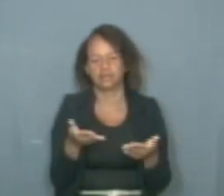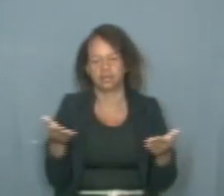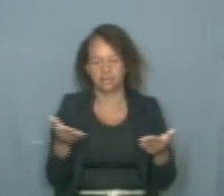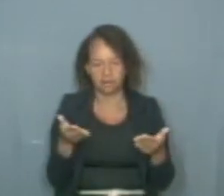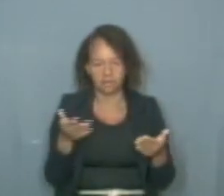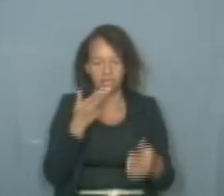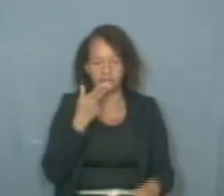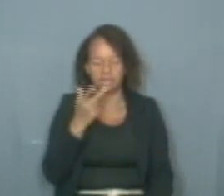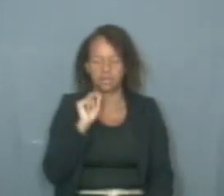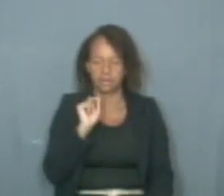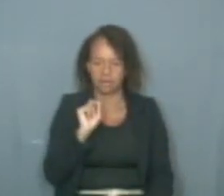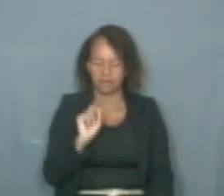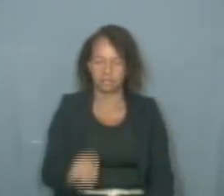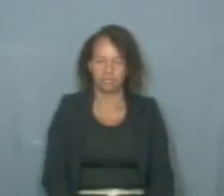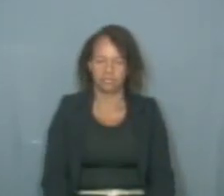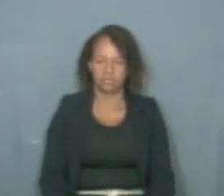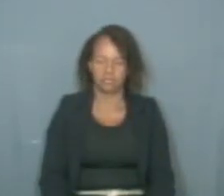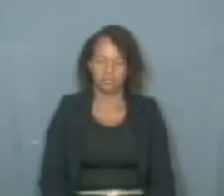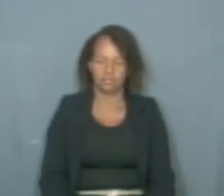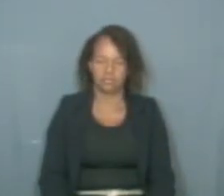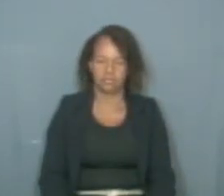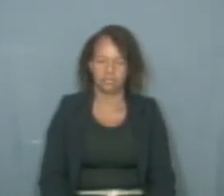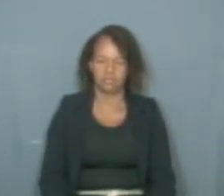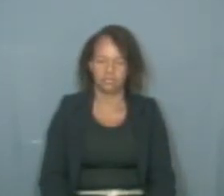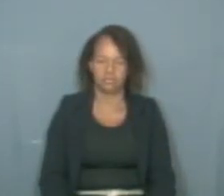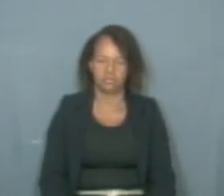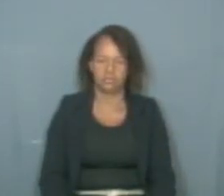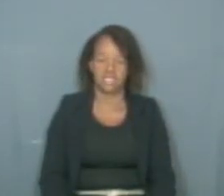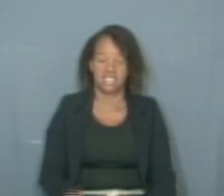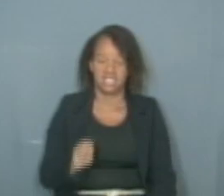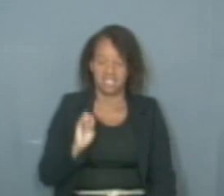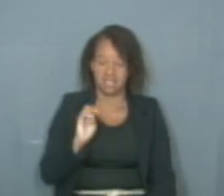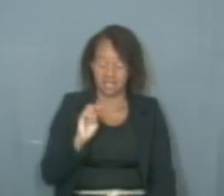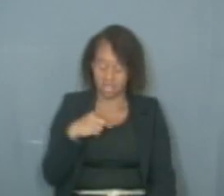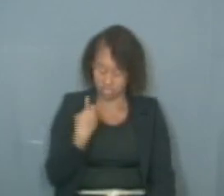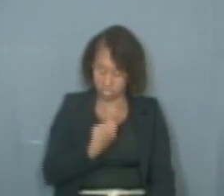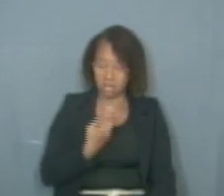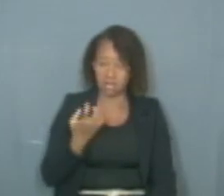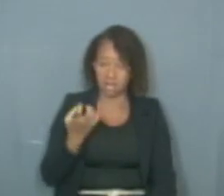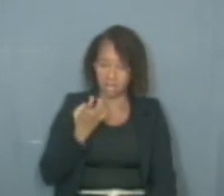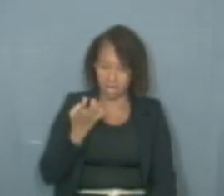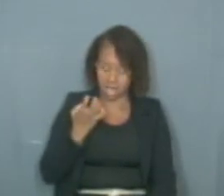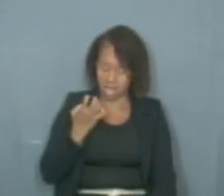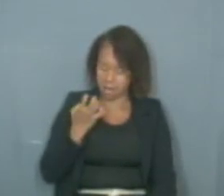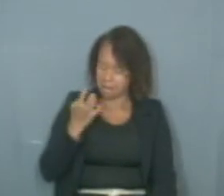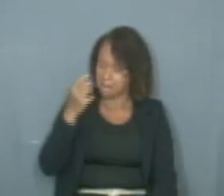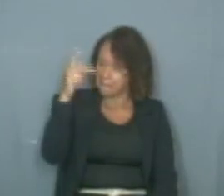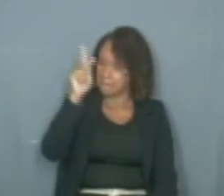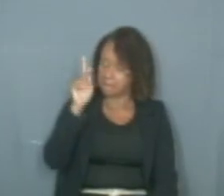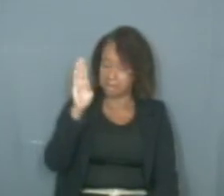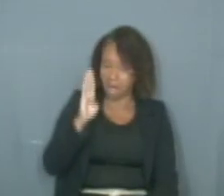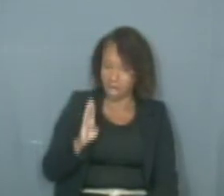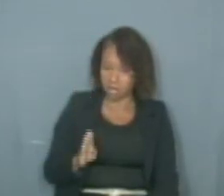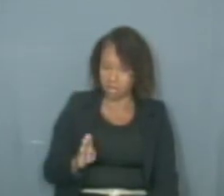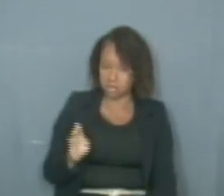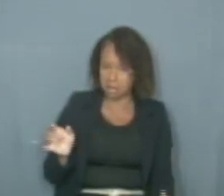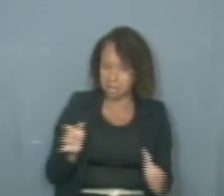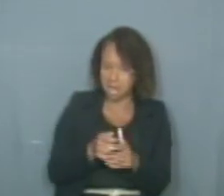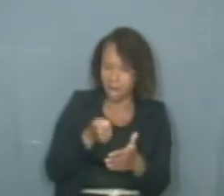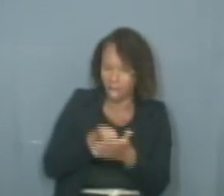dizendo o seguinte: se a gente quer um país menos